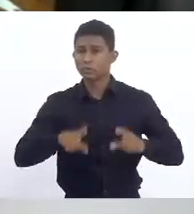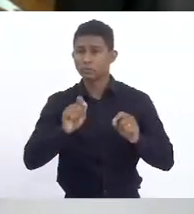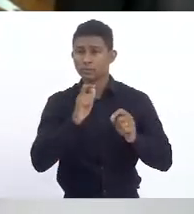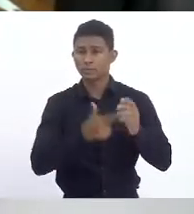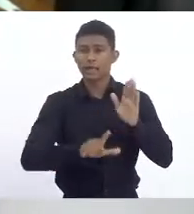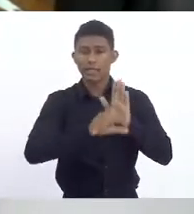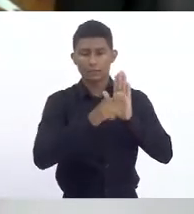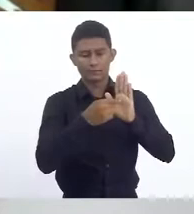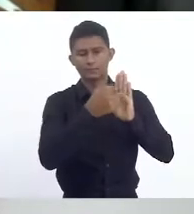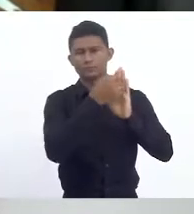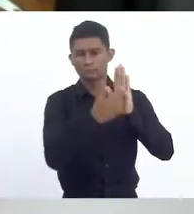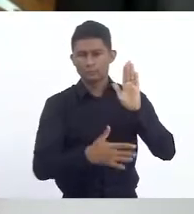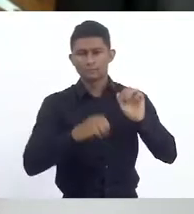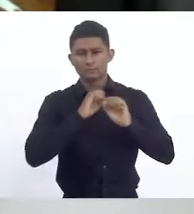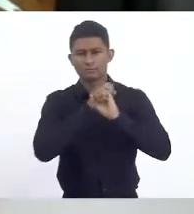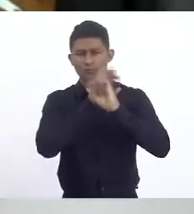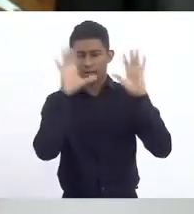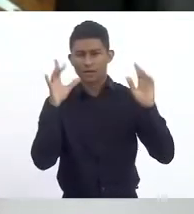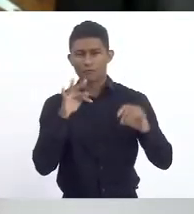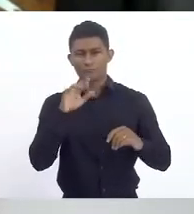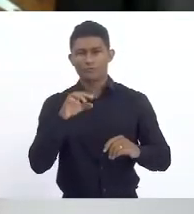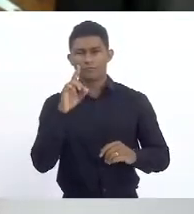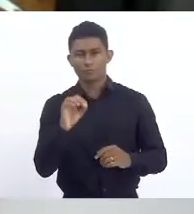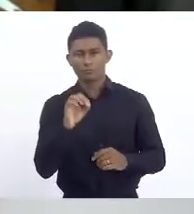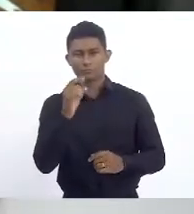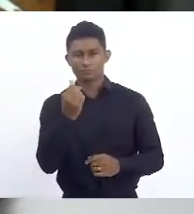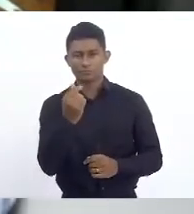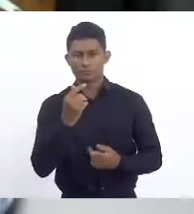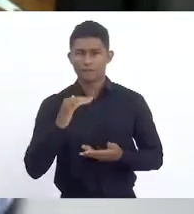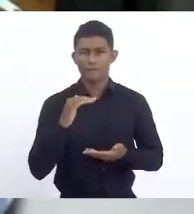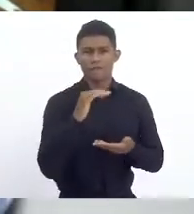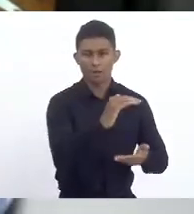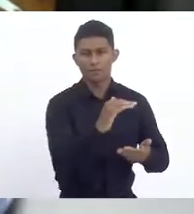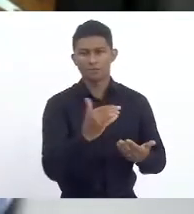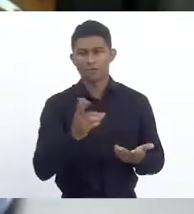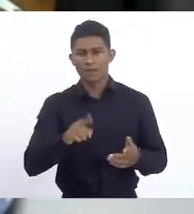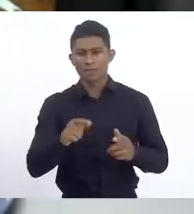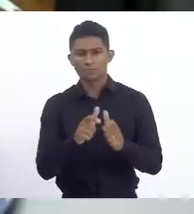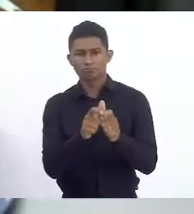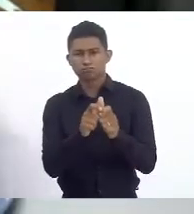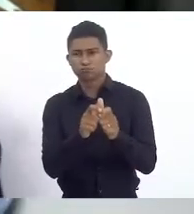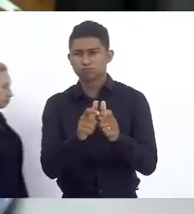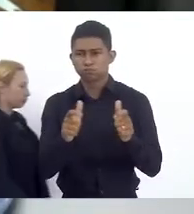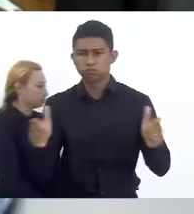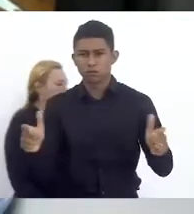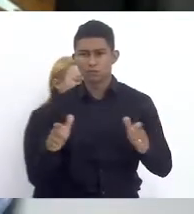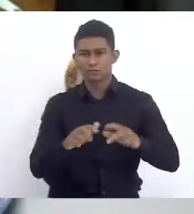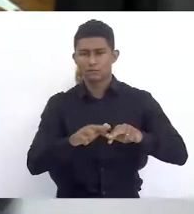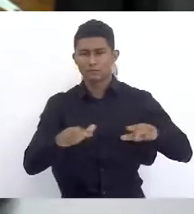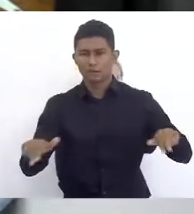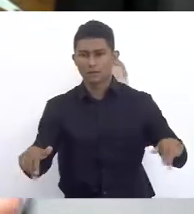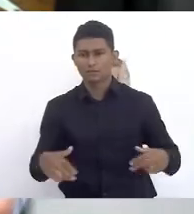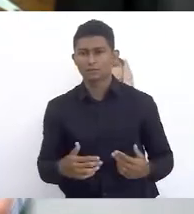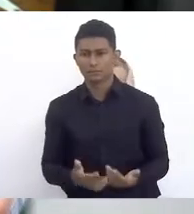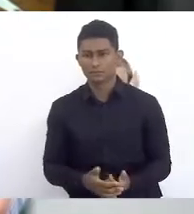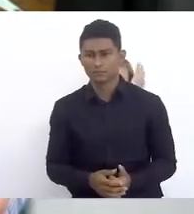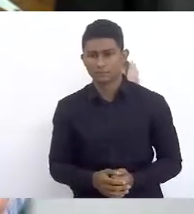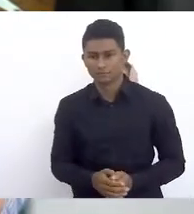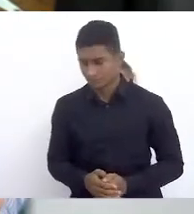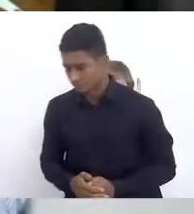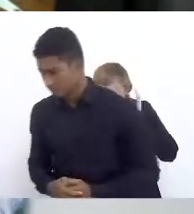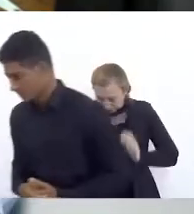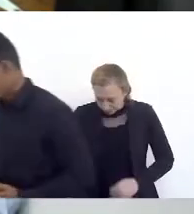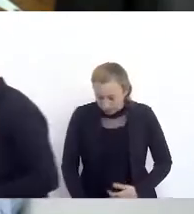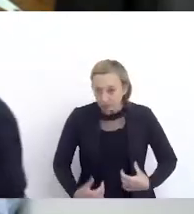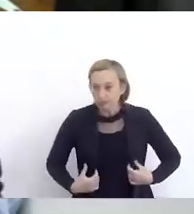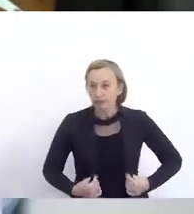muito claro que é fundo para investimentos, que é fundo para ampliação e diversificação da estrutura produtiva, é fundo para infraestrutura